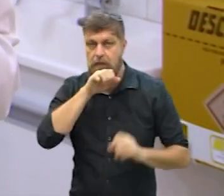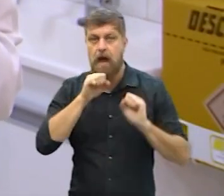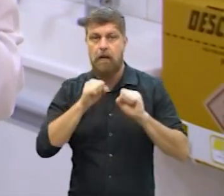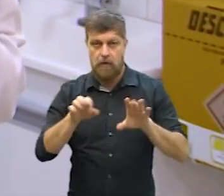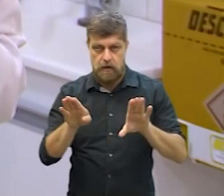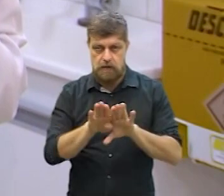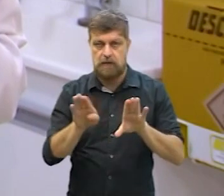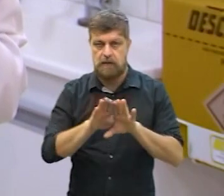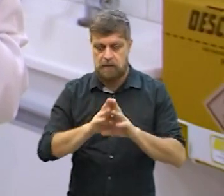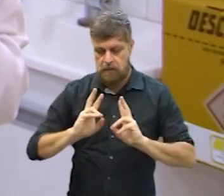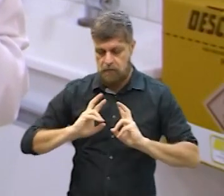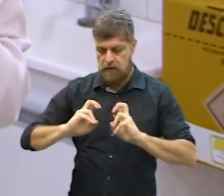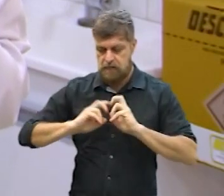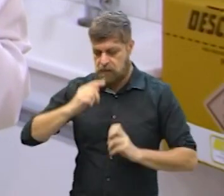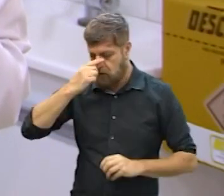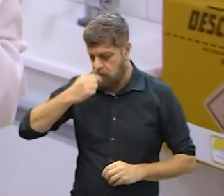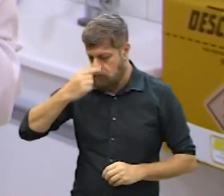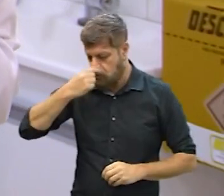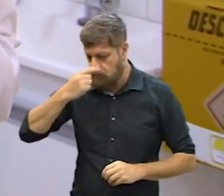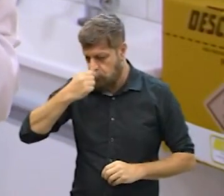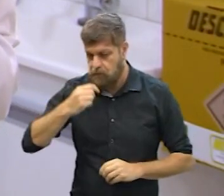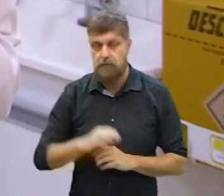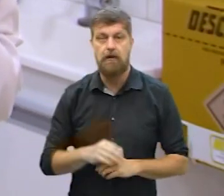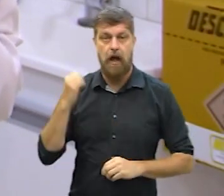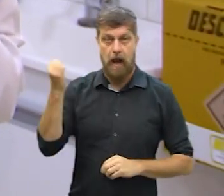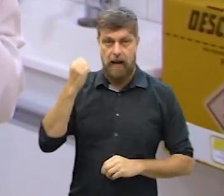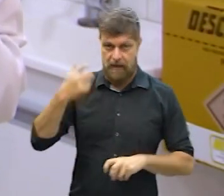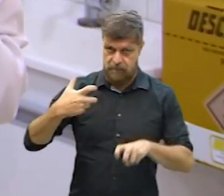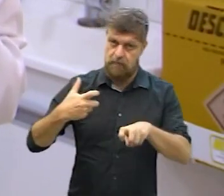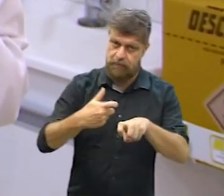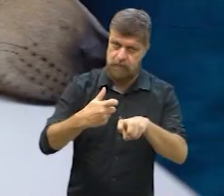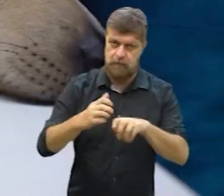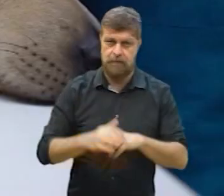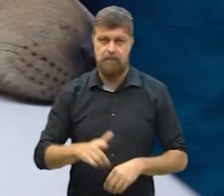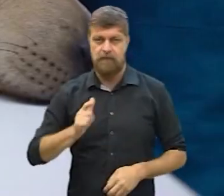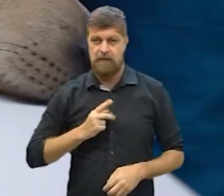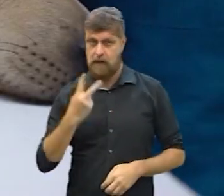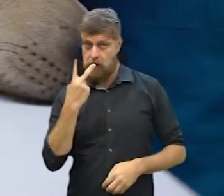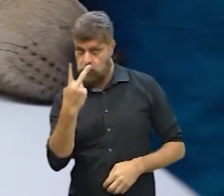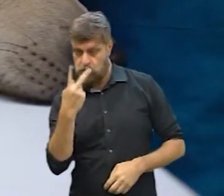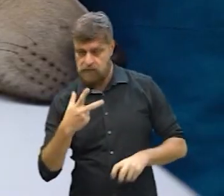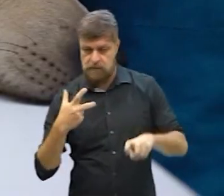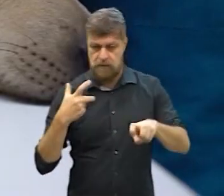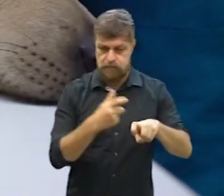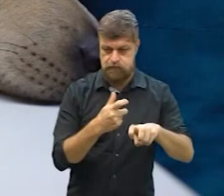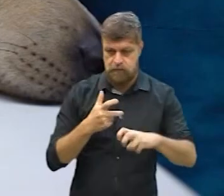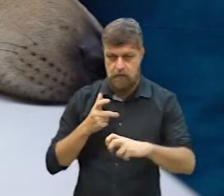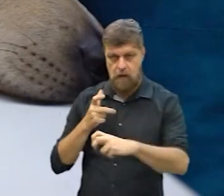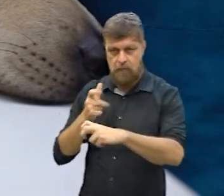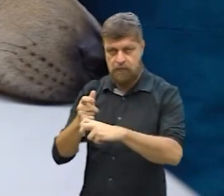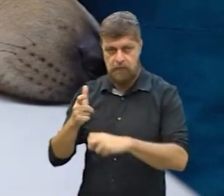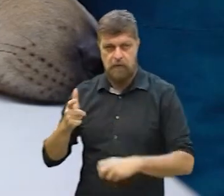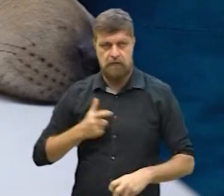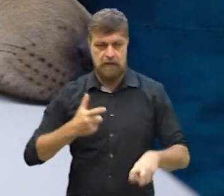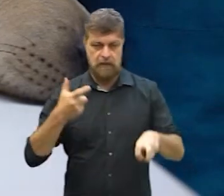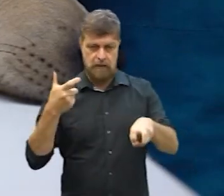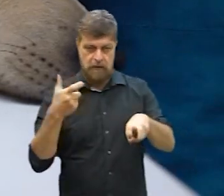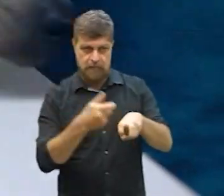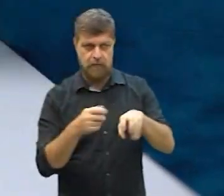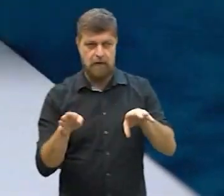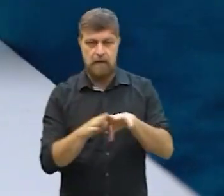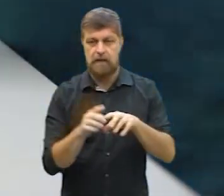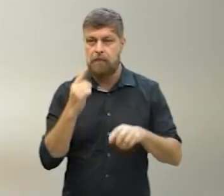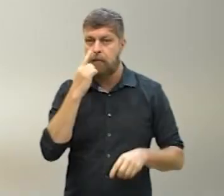os animais podem ter, sim, os sintomas de gripe, mas vão ser muito mais leves. Existem 2 tipos de vacina da gripe para os cães,